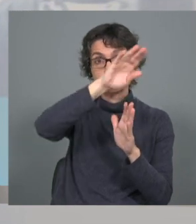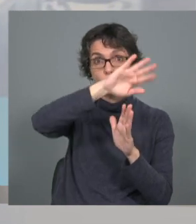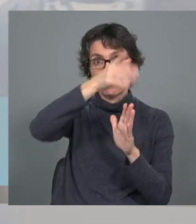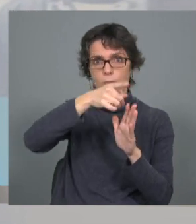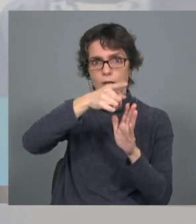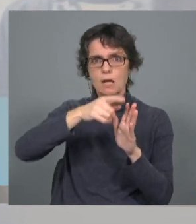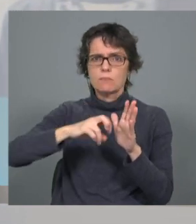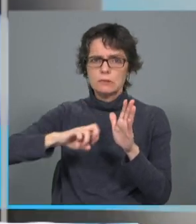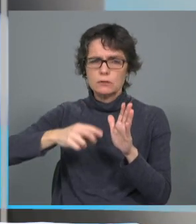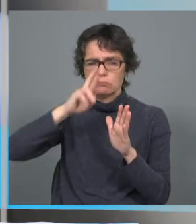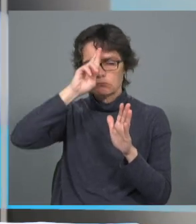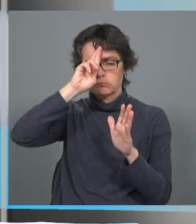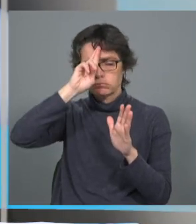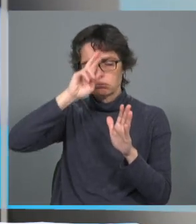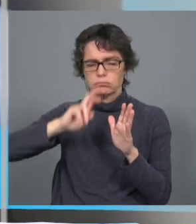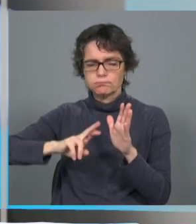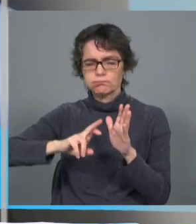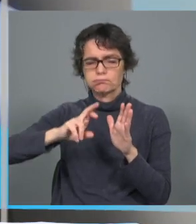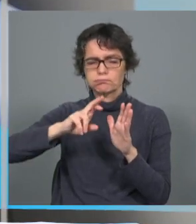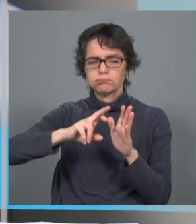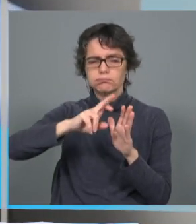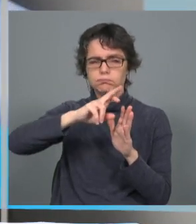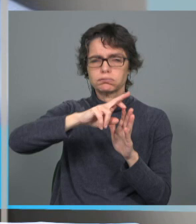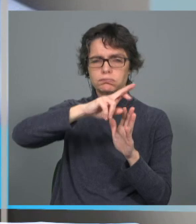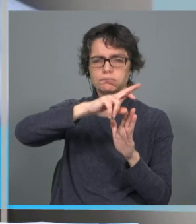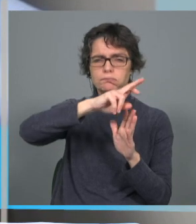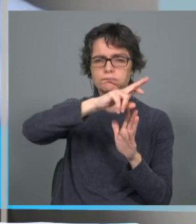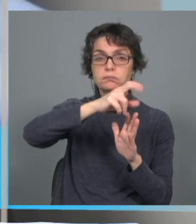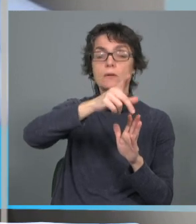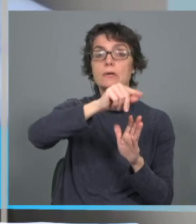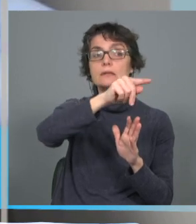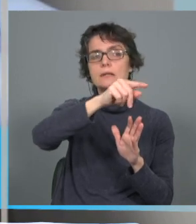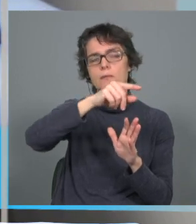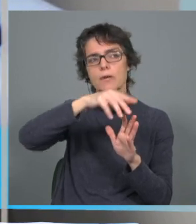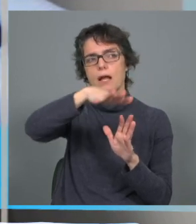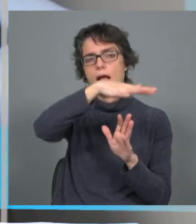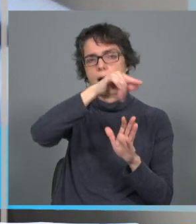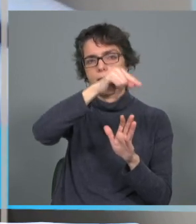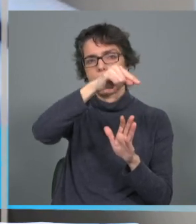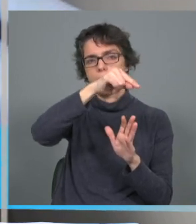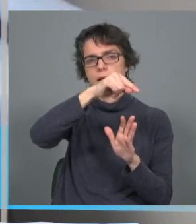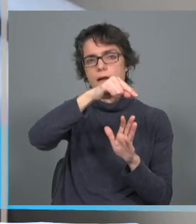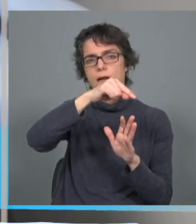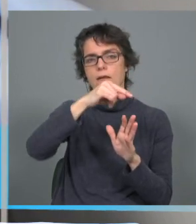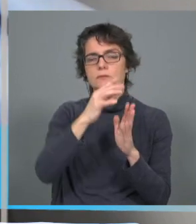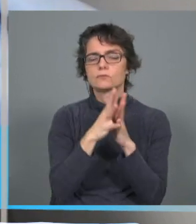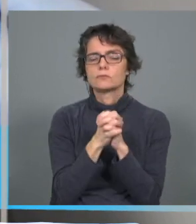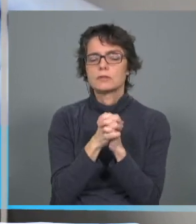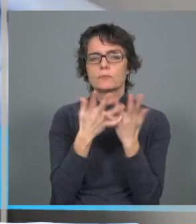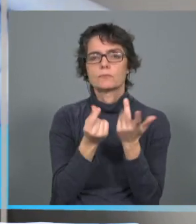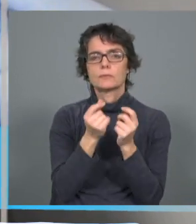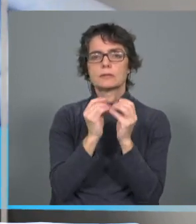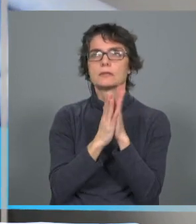penoso, mas é também o lugar não só do templo, como o lugar onde se manifesta a glória de